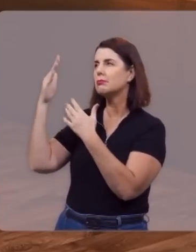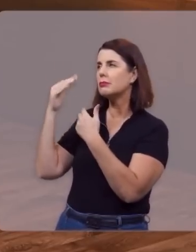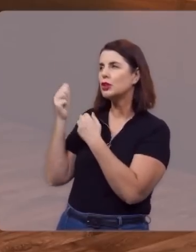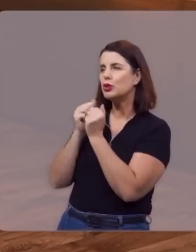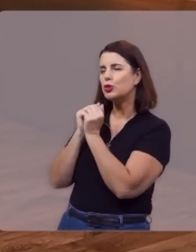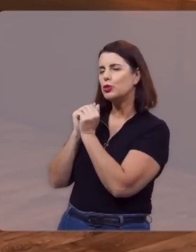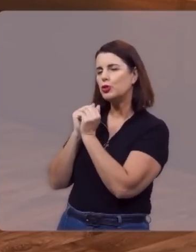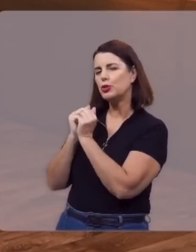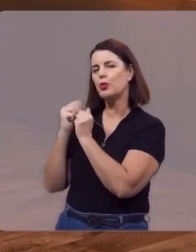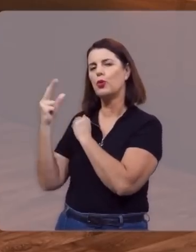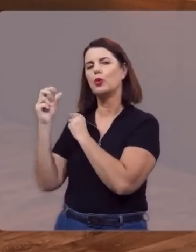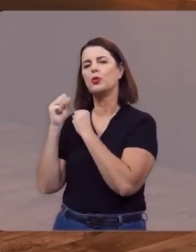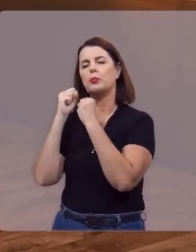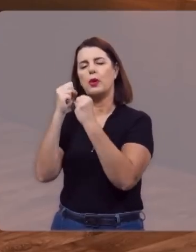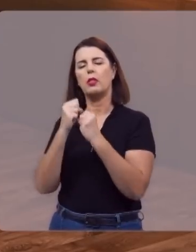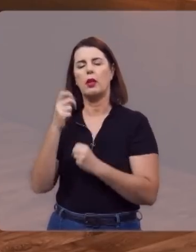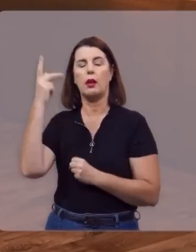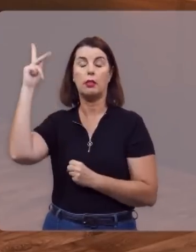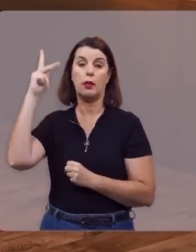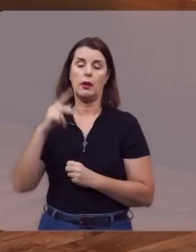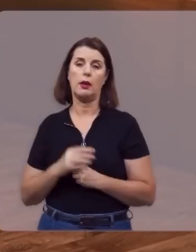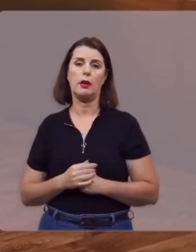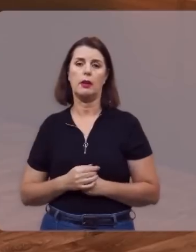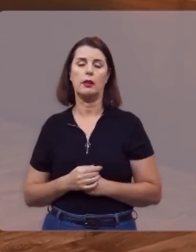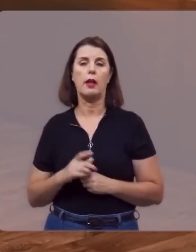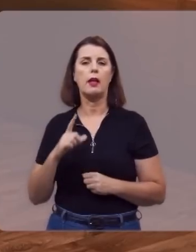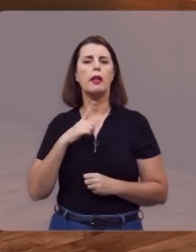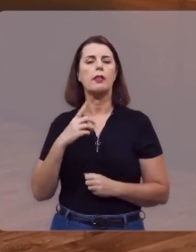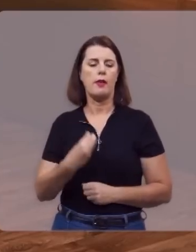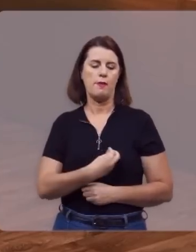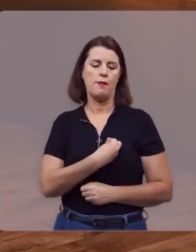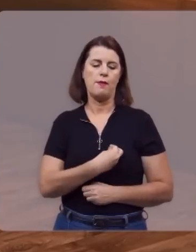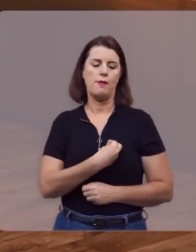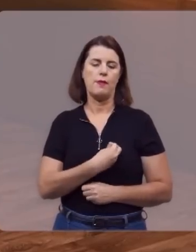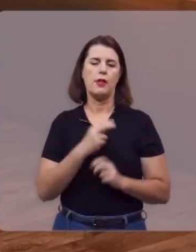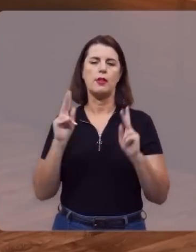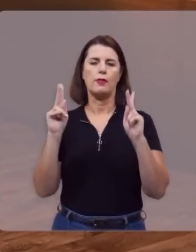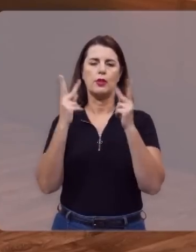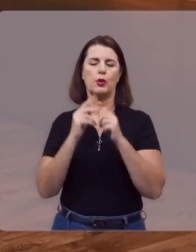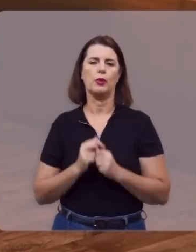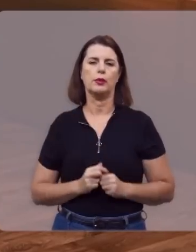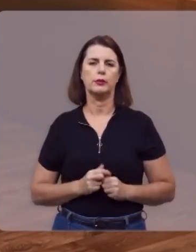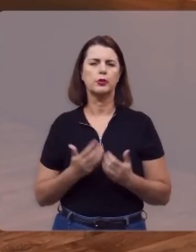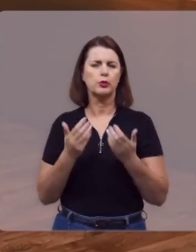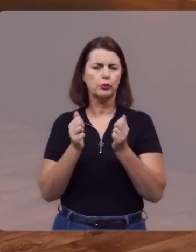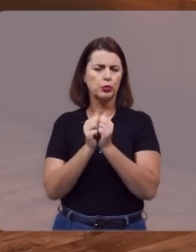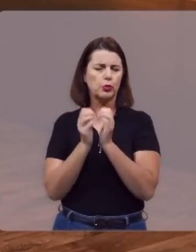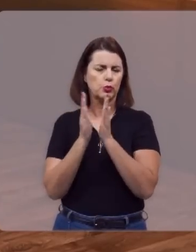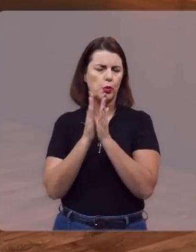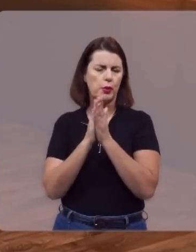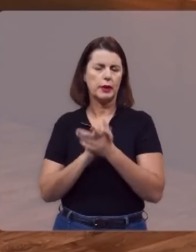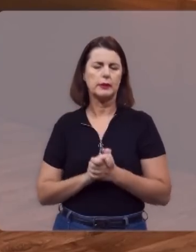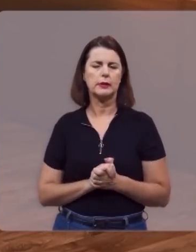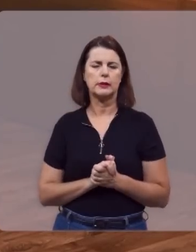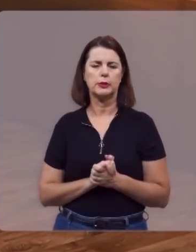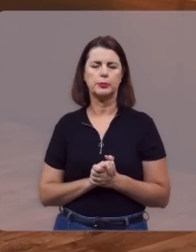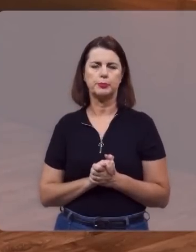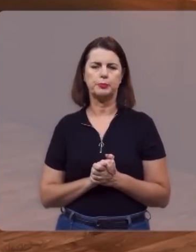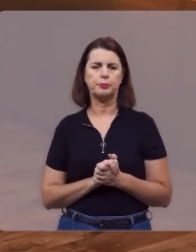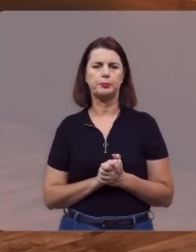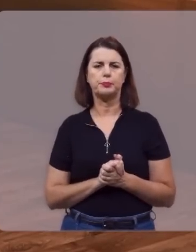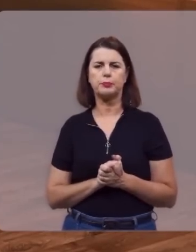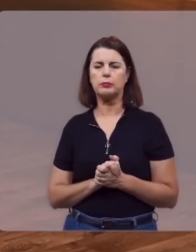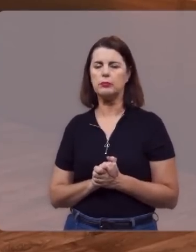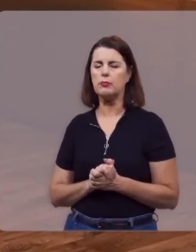de Deus e ser revestido com o poder de Deus e ter uma vida vitoriosa. Ore comigo onde